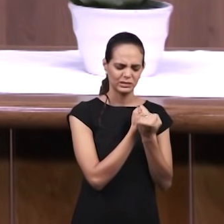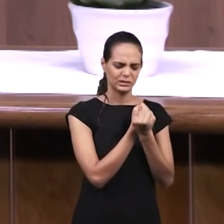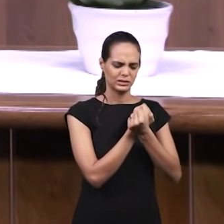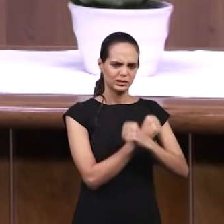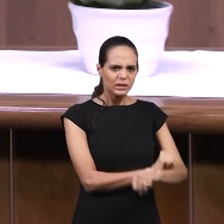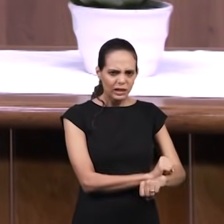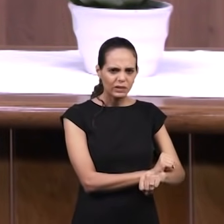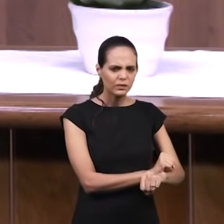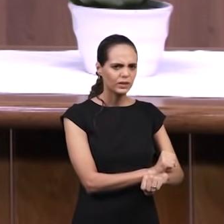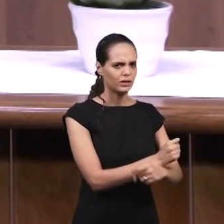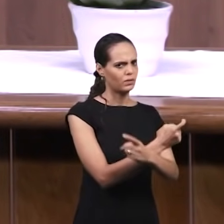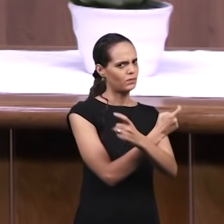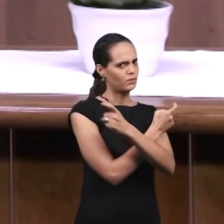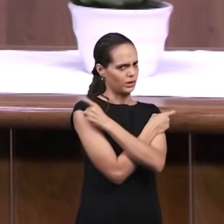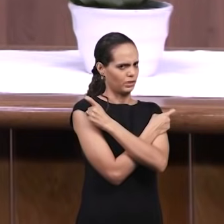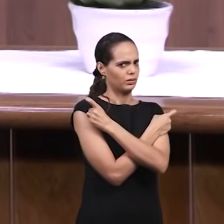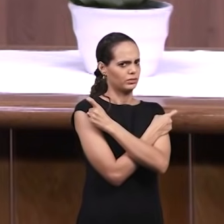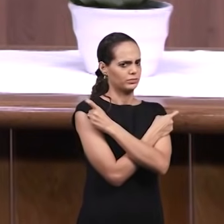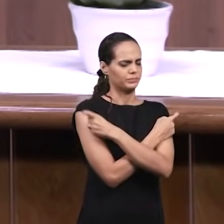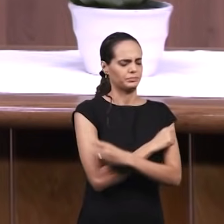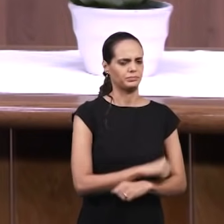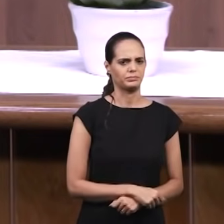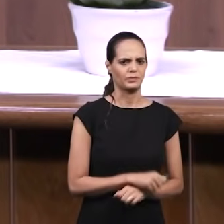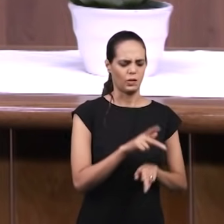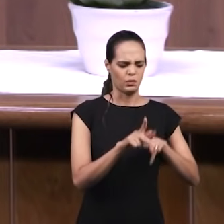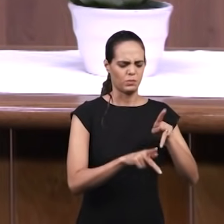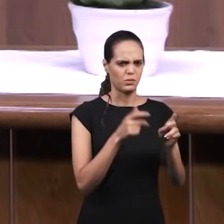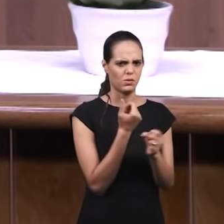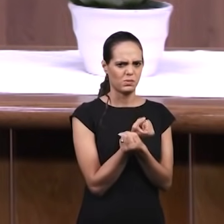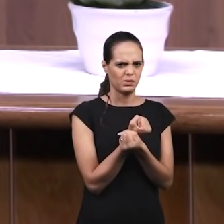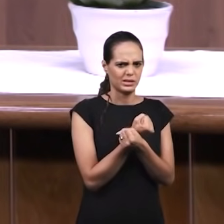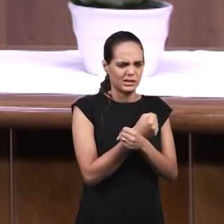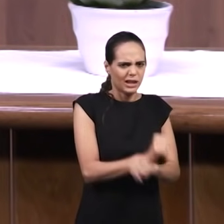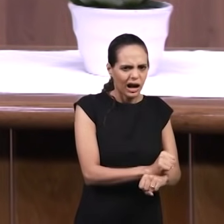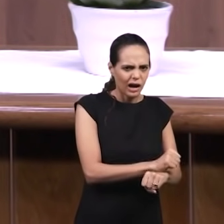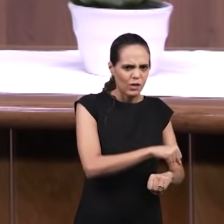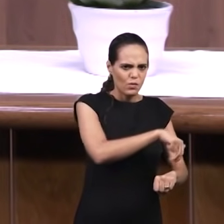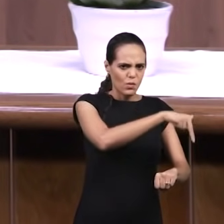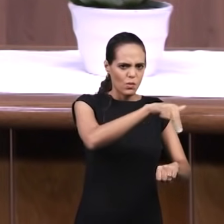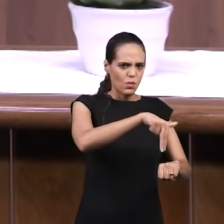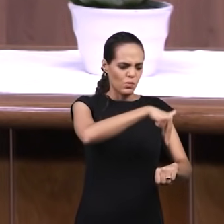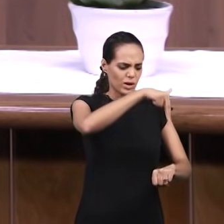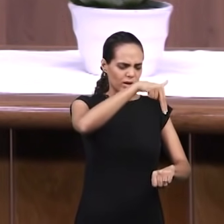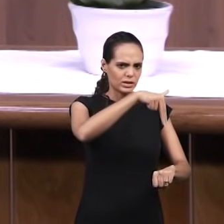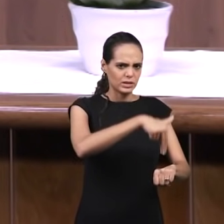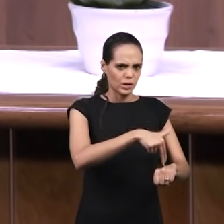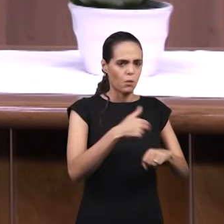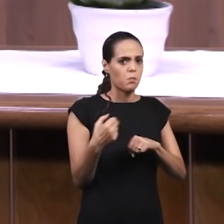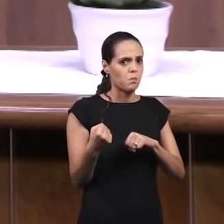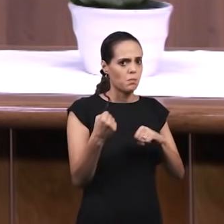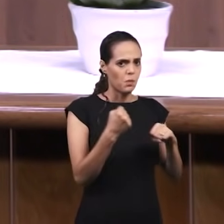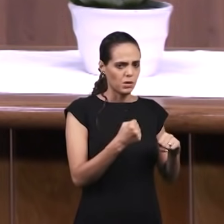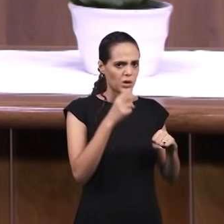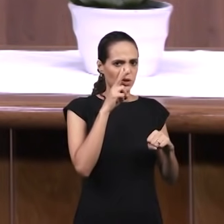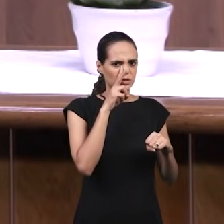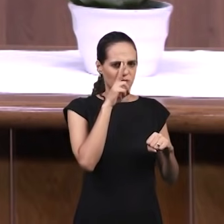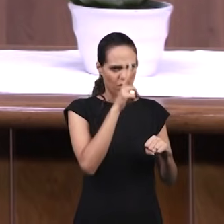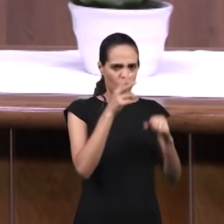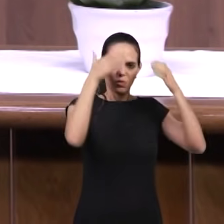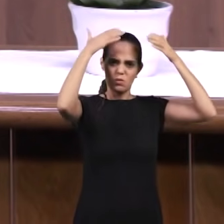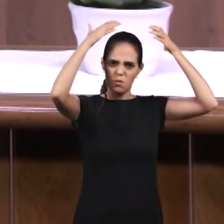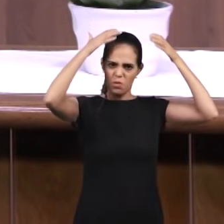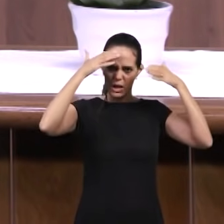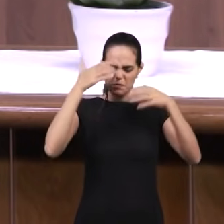servidão. Um povo escravo em uma nação poderosa e forte. Um